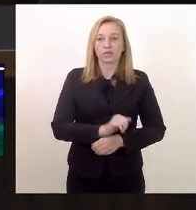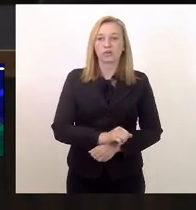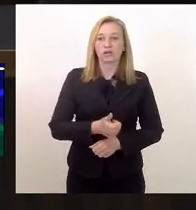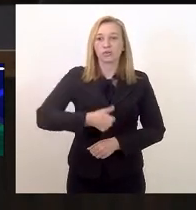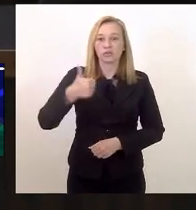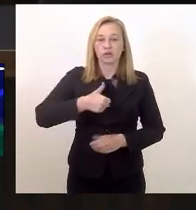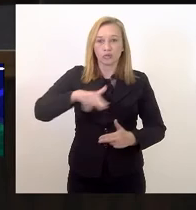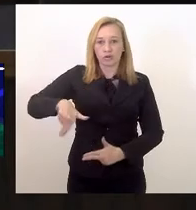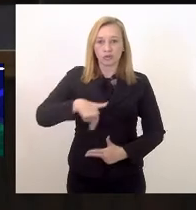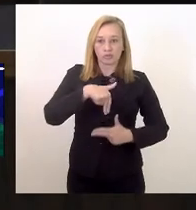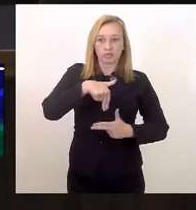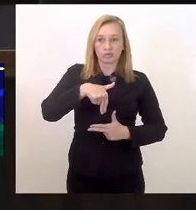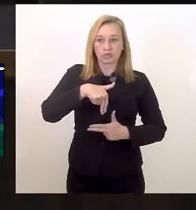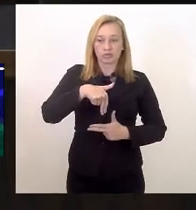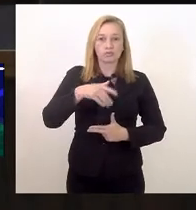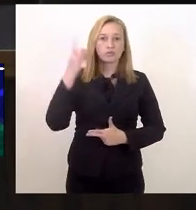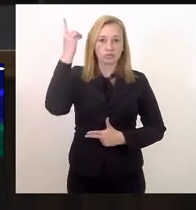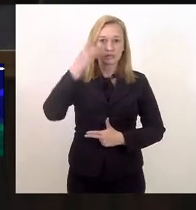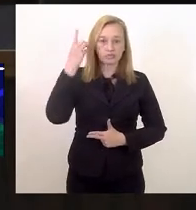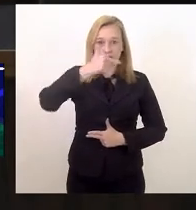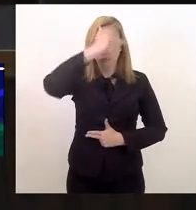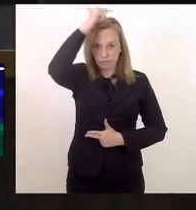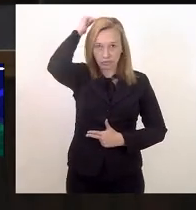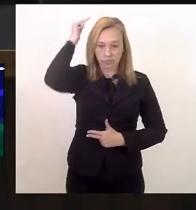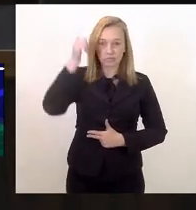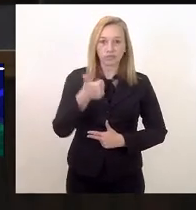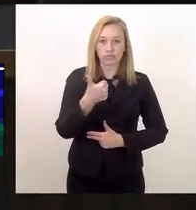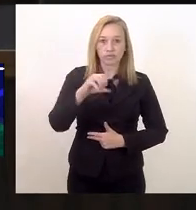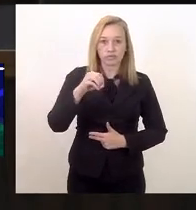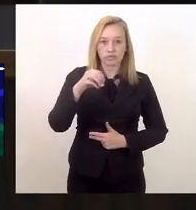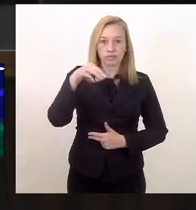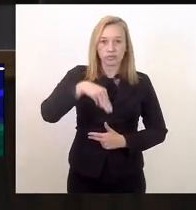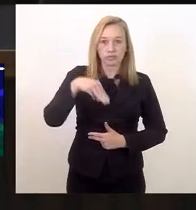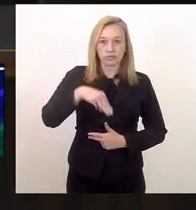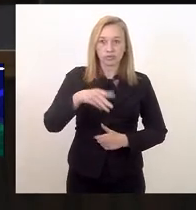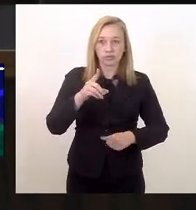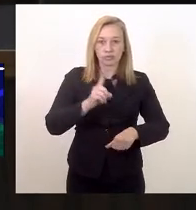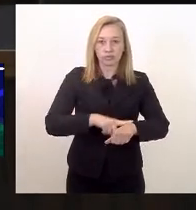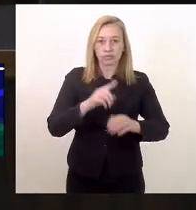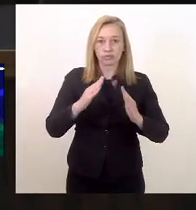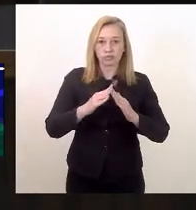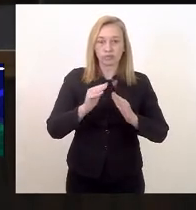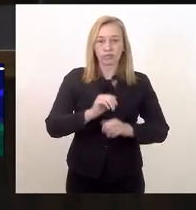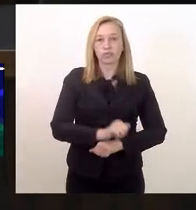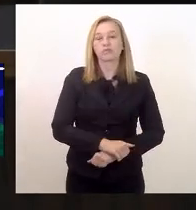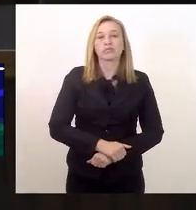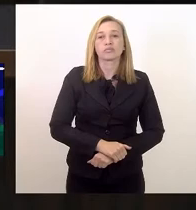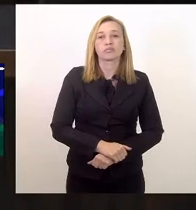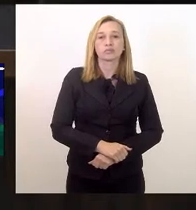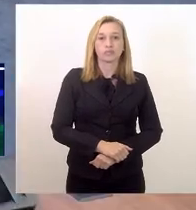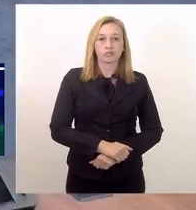orador escrito é o nome do deputado Luiz Paulo. Vossa Excelência dispõe de 10 minutos no tempo regimental.